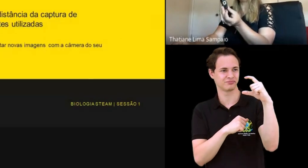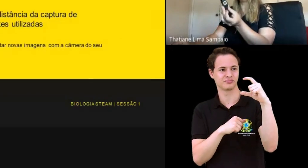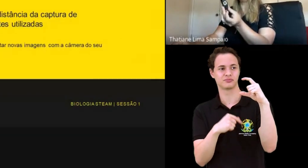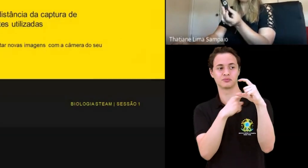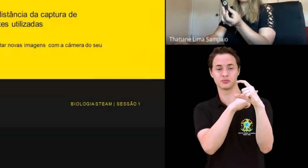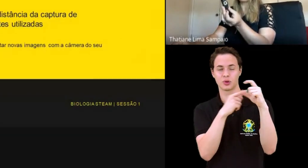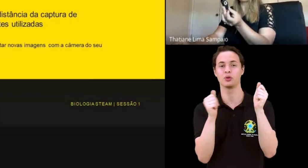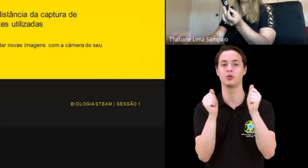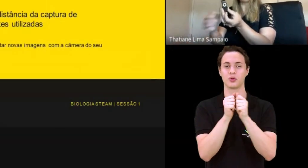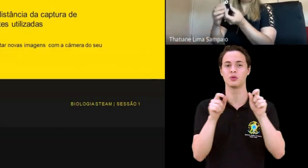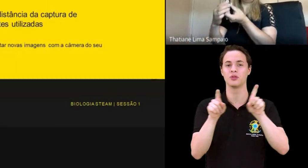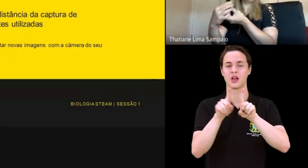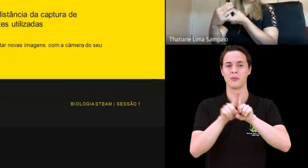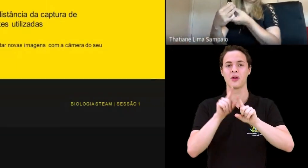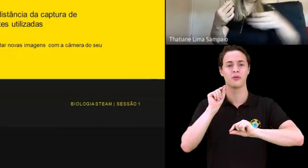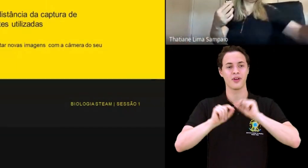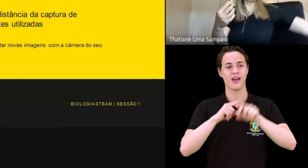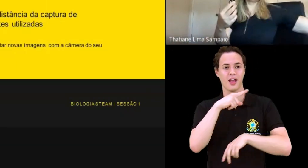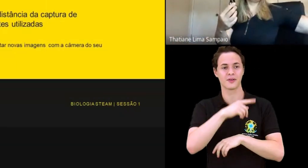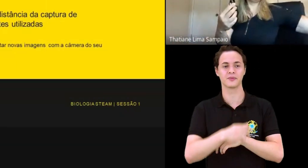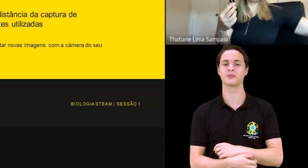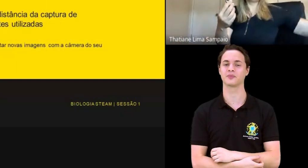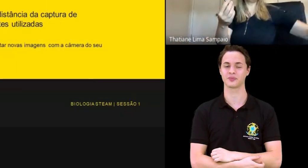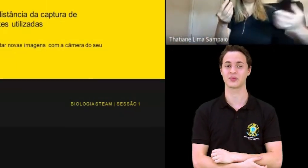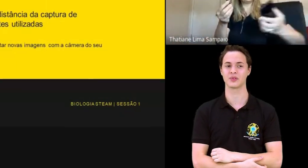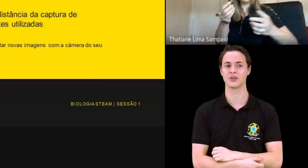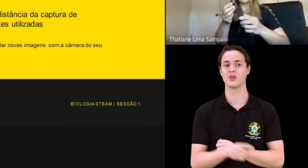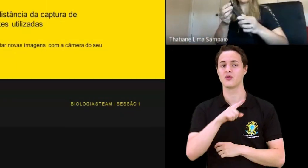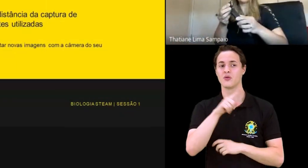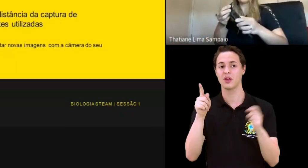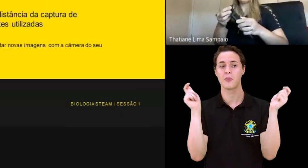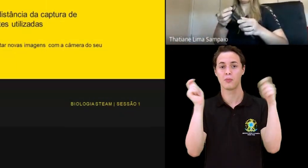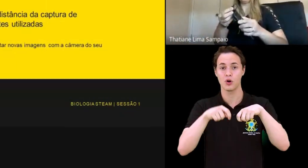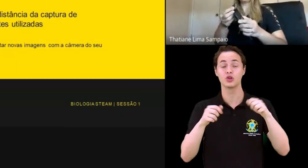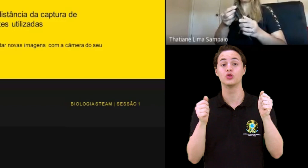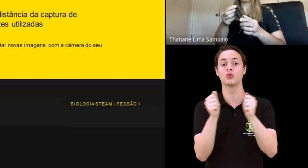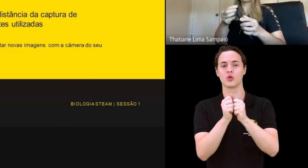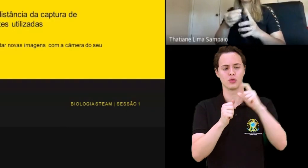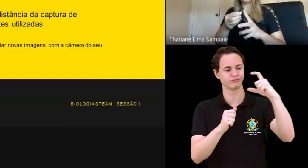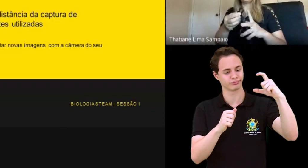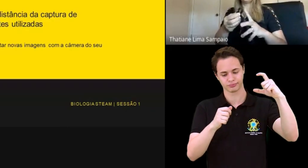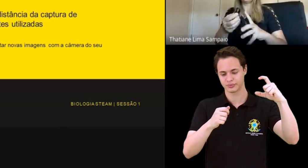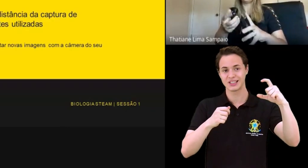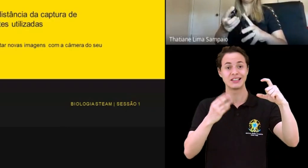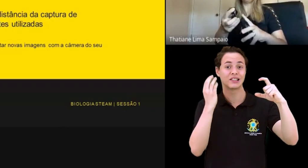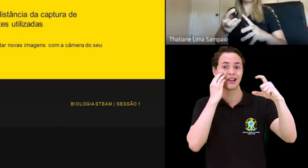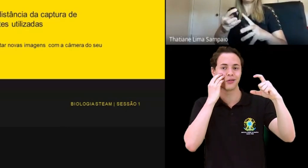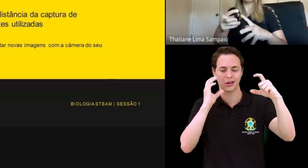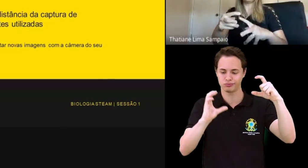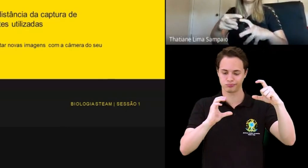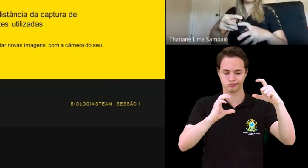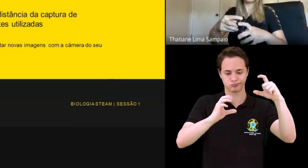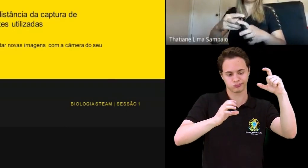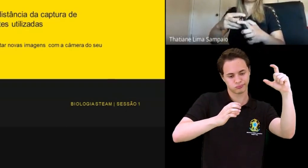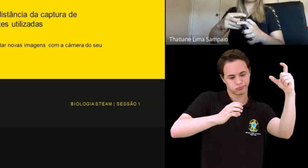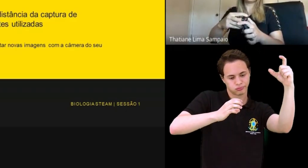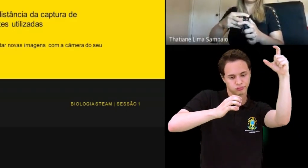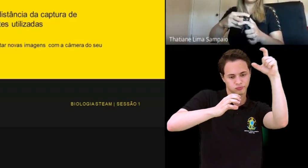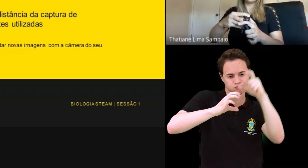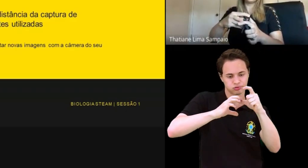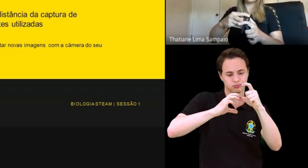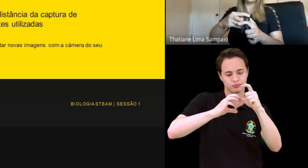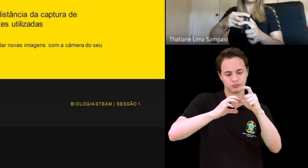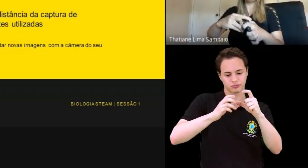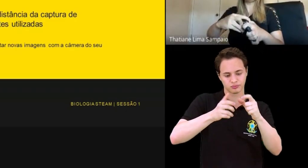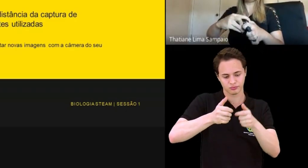no celular acoplado, vocês simplesmente acoplam isso na objetiva do celular de vocês